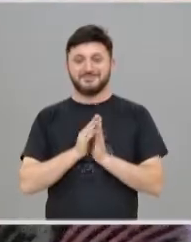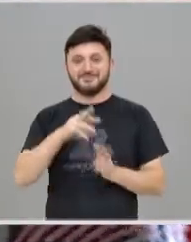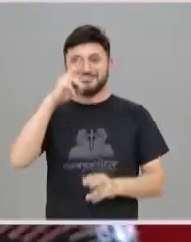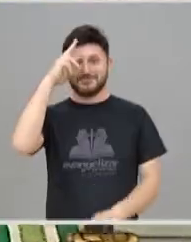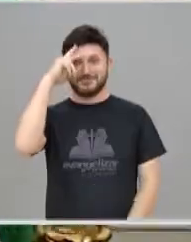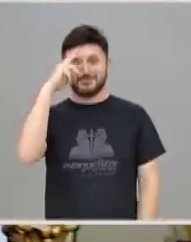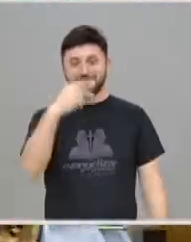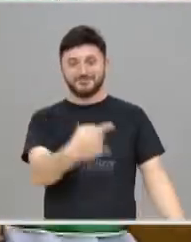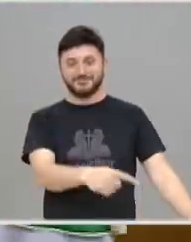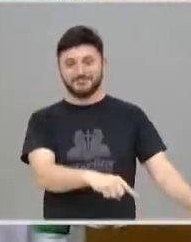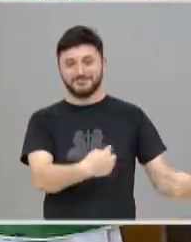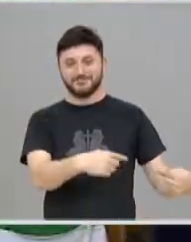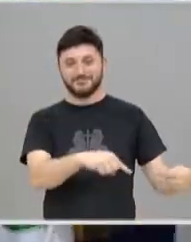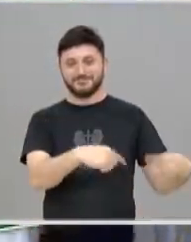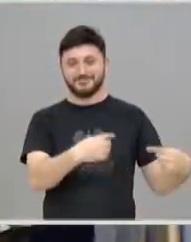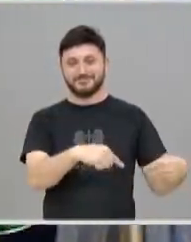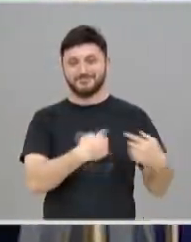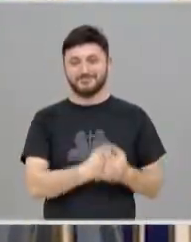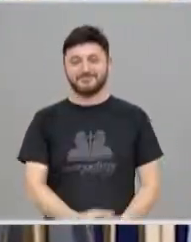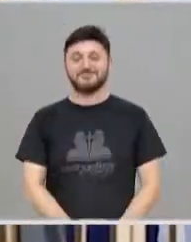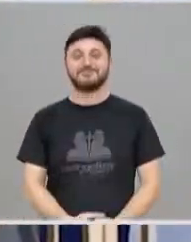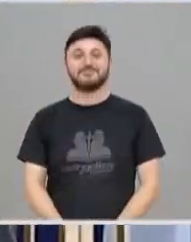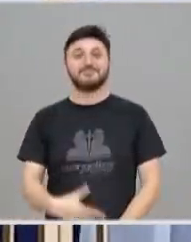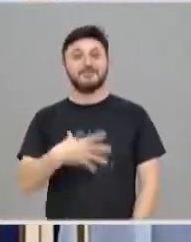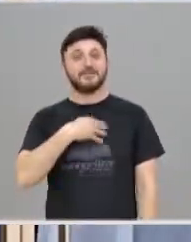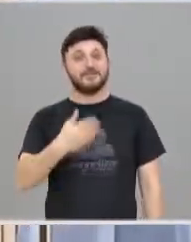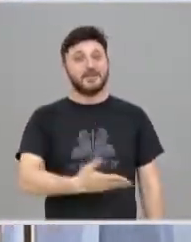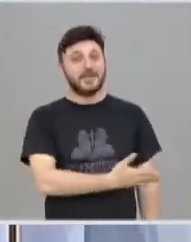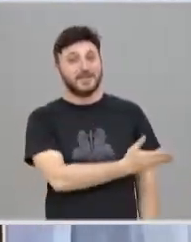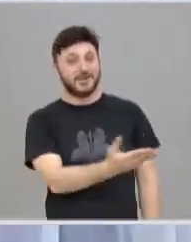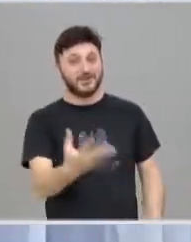Amém. Filhos queridos, eu quero lembrar que abre-se a